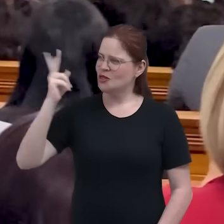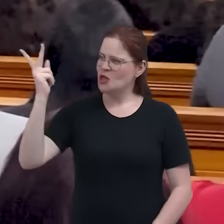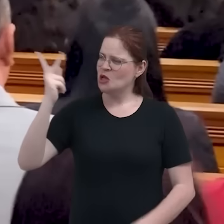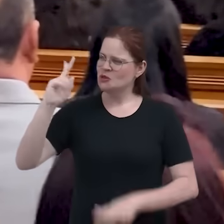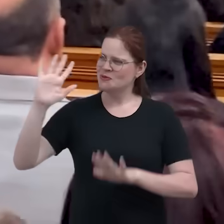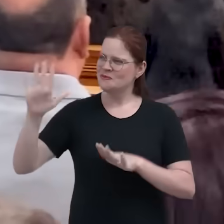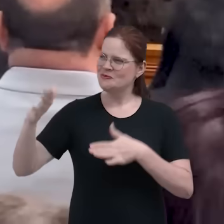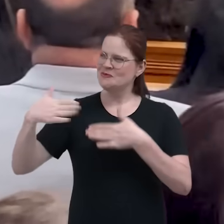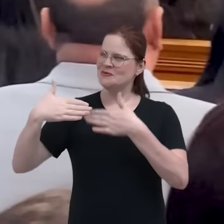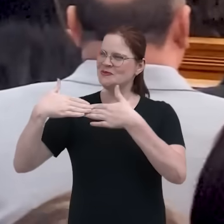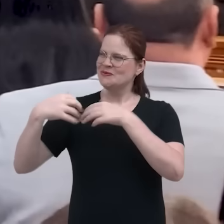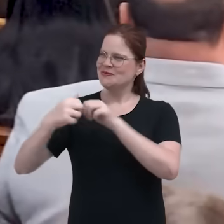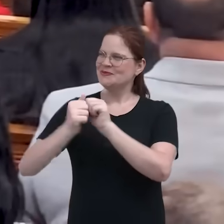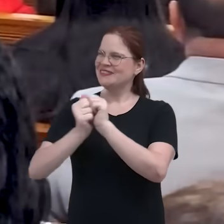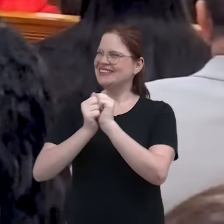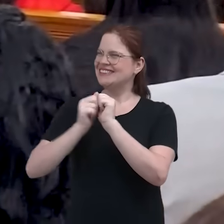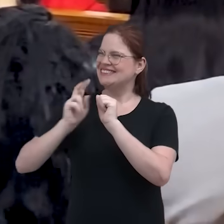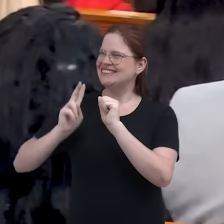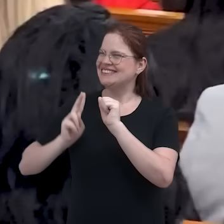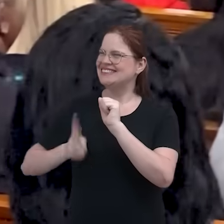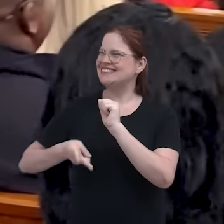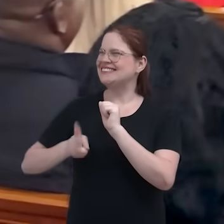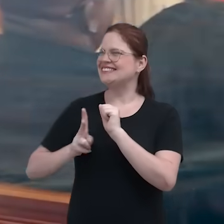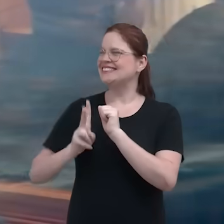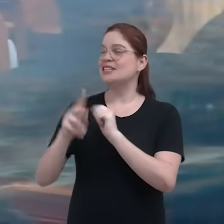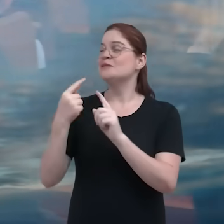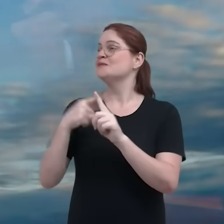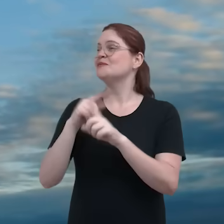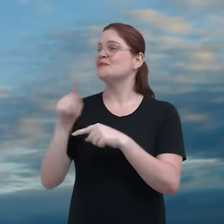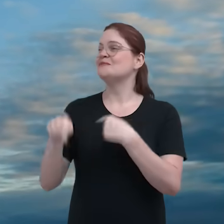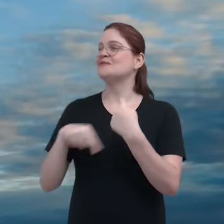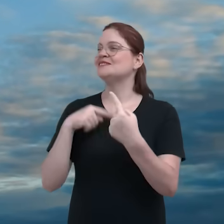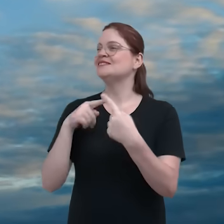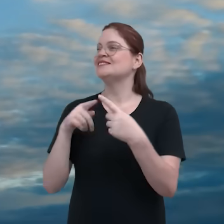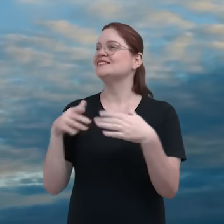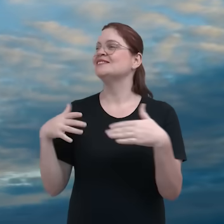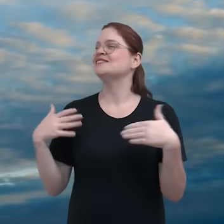seguir-te em meu viver, para o